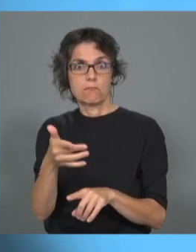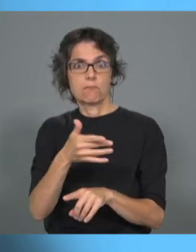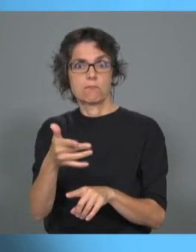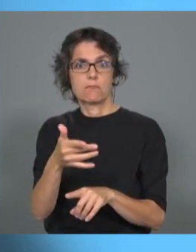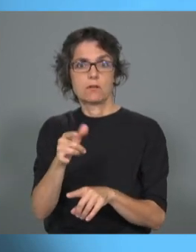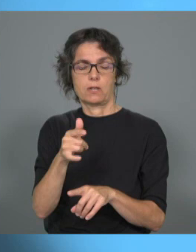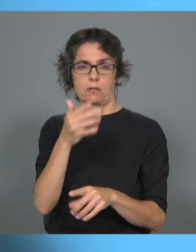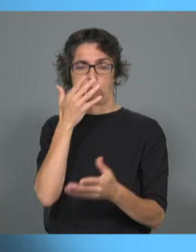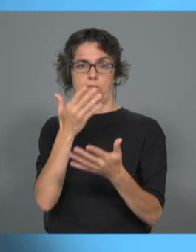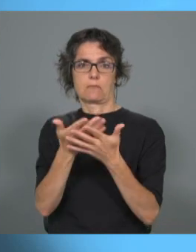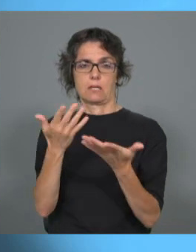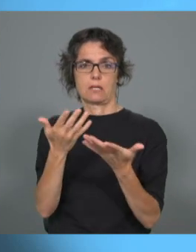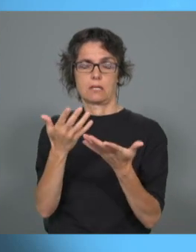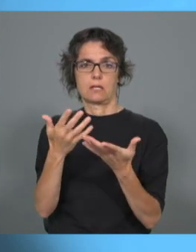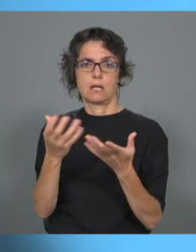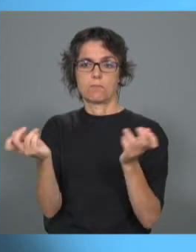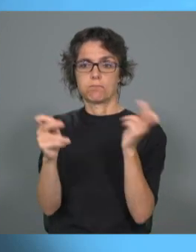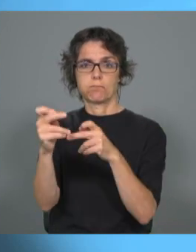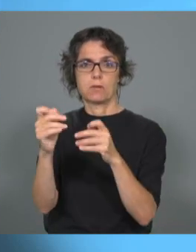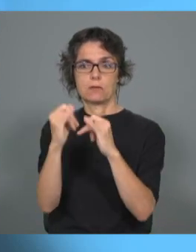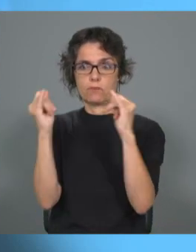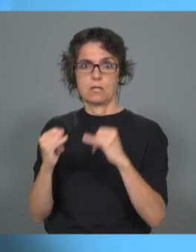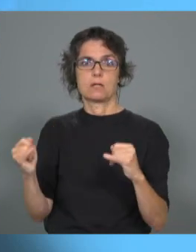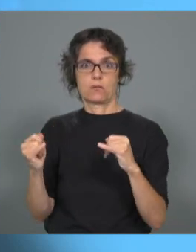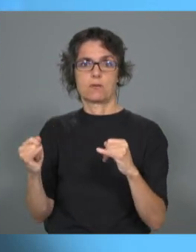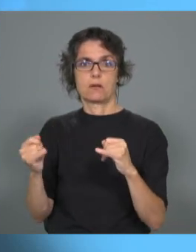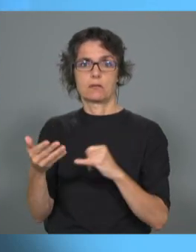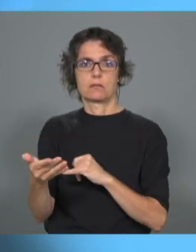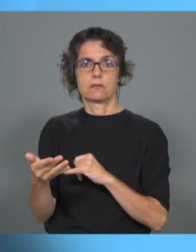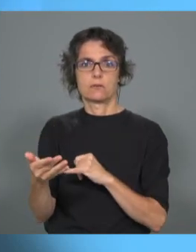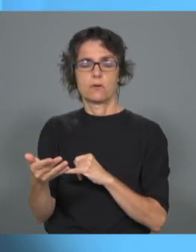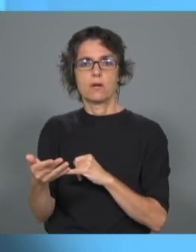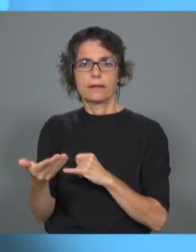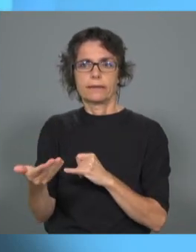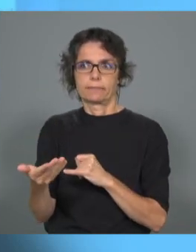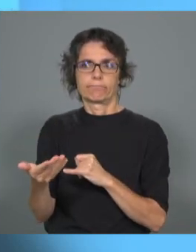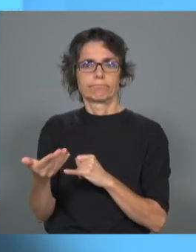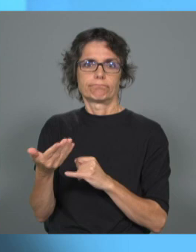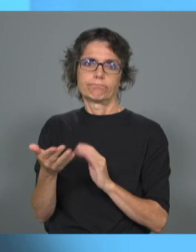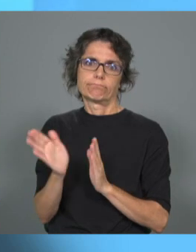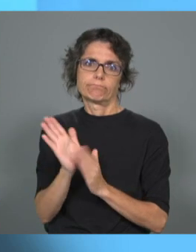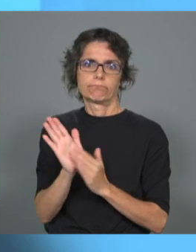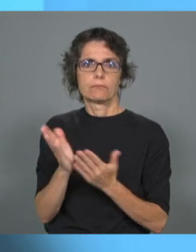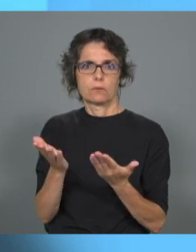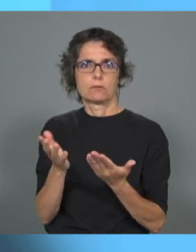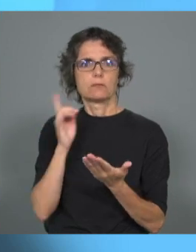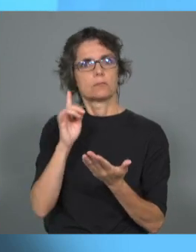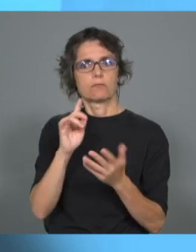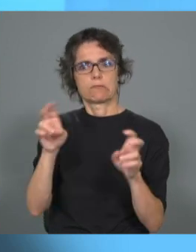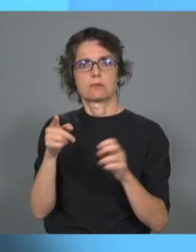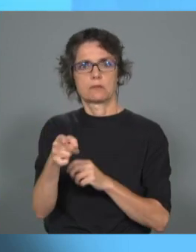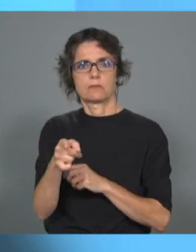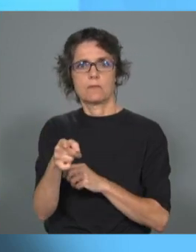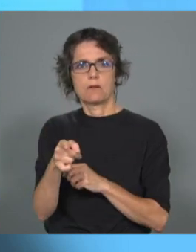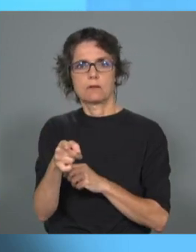as circunstâncias internacionais também voltam a sublinhar este tema e